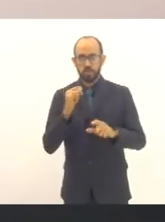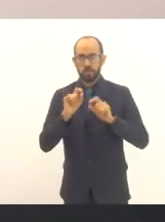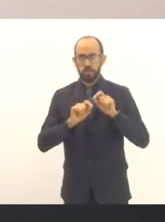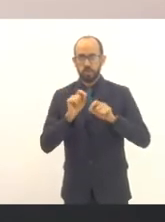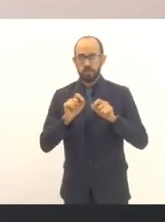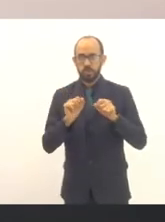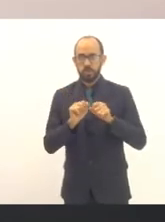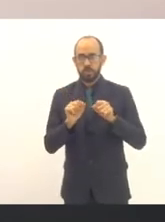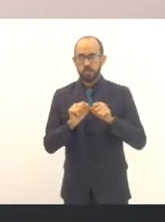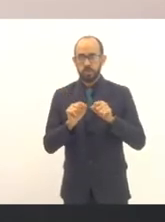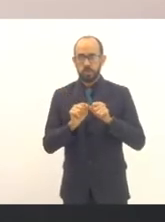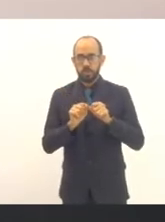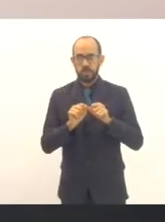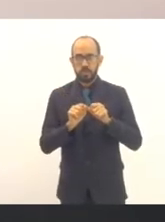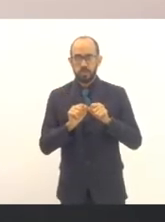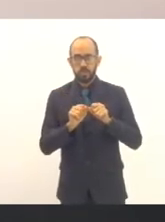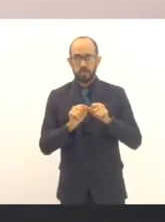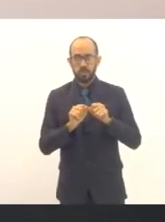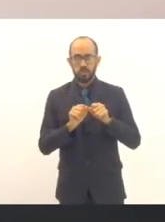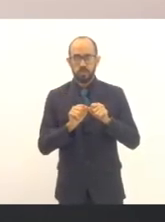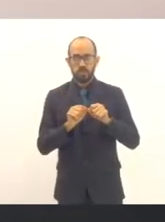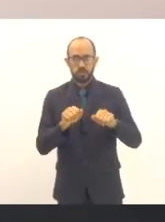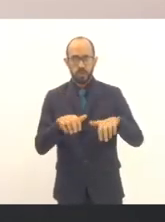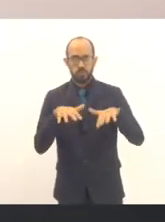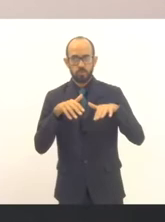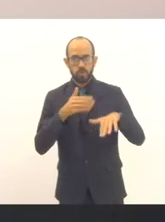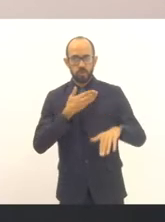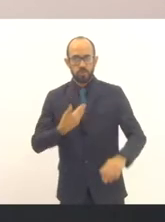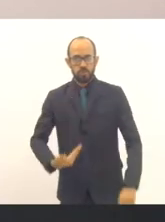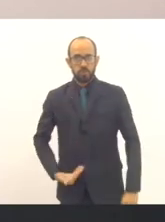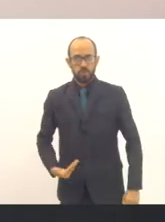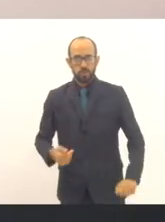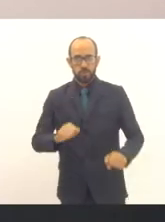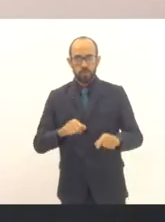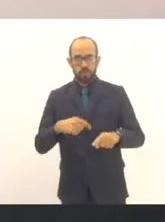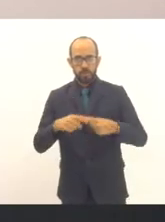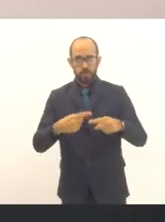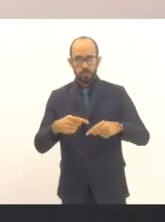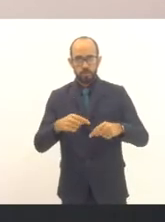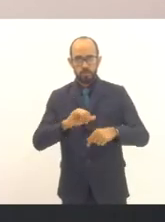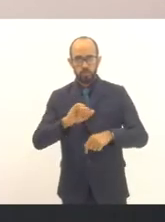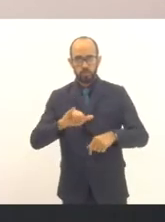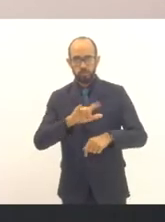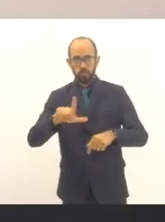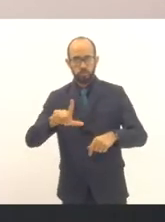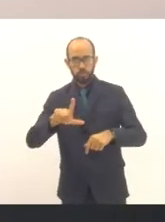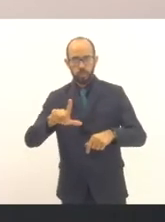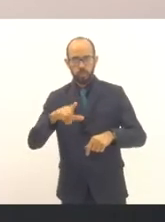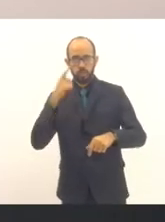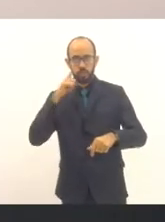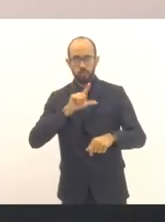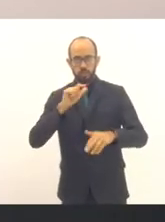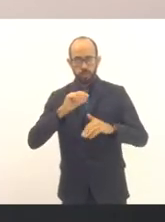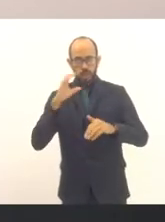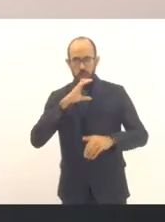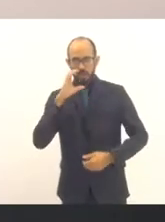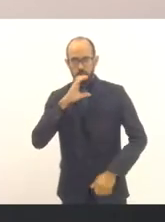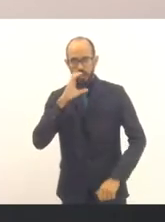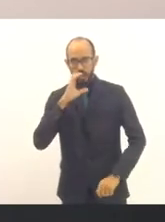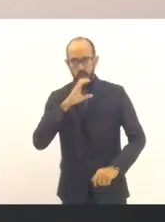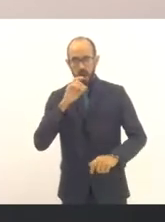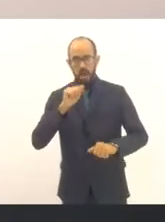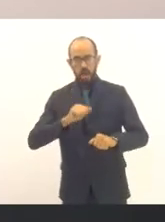de ser realizado essa essa audiência pública que a gente possa a partir do mês de Julho acelerar já na elaboração